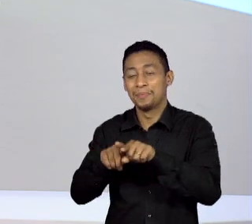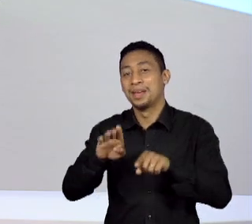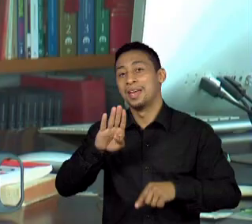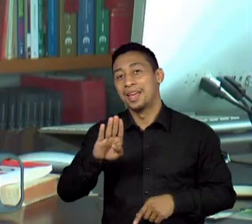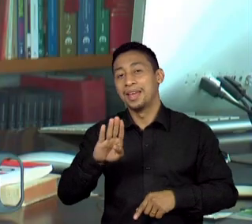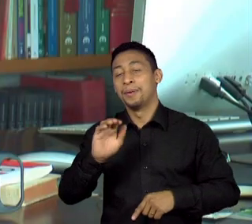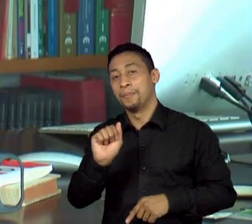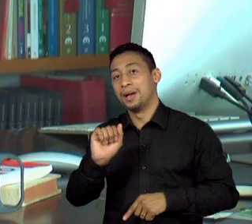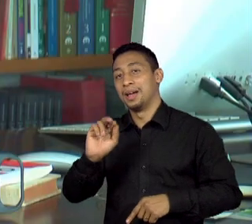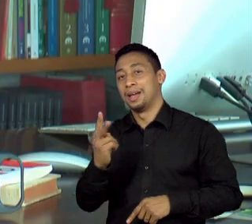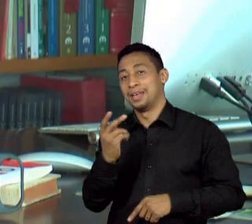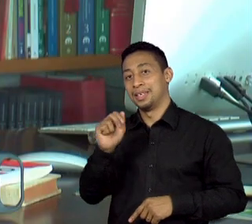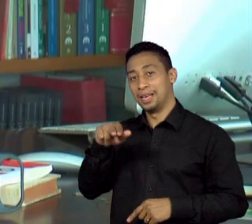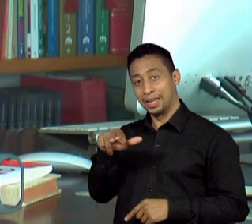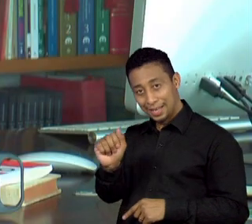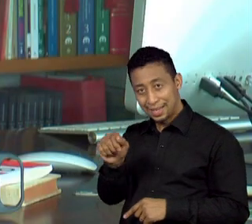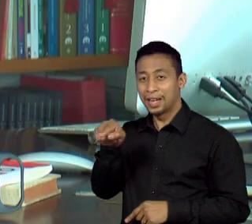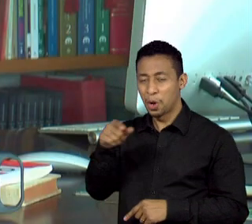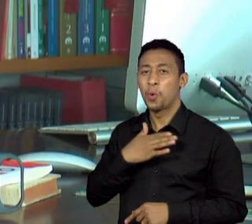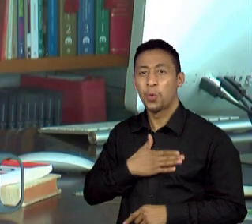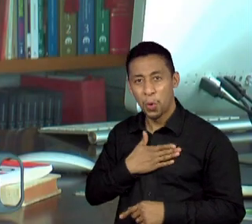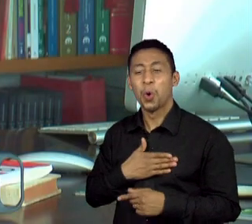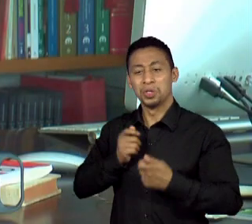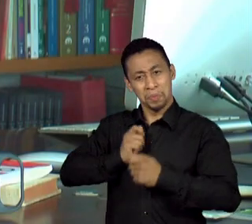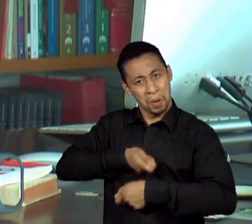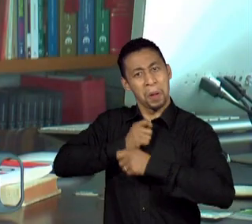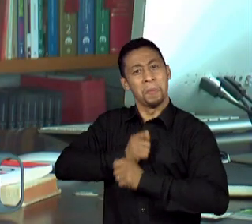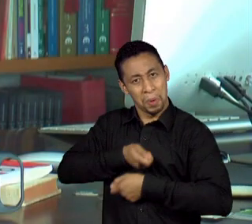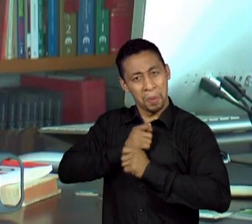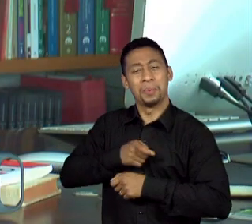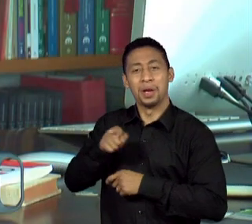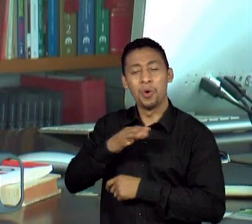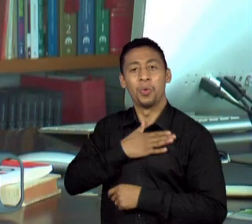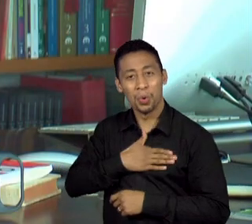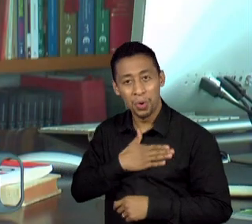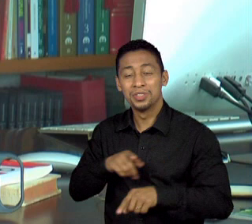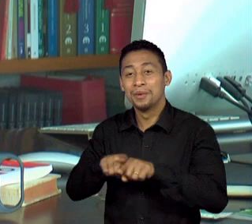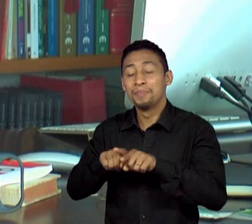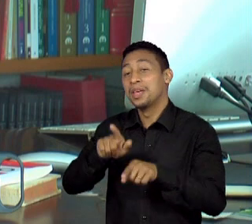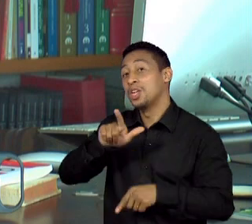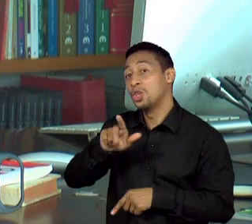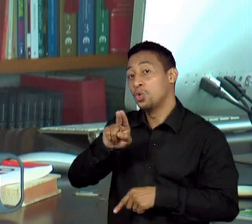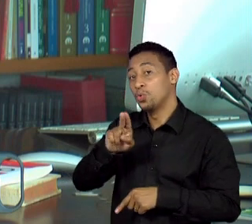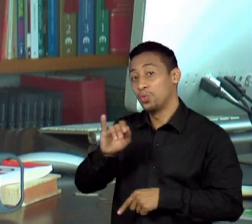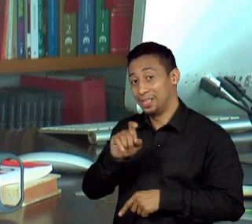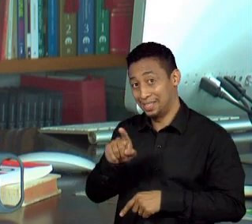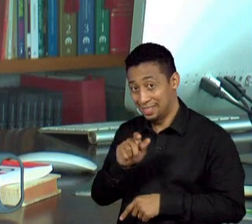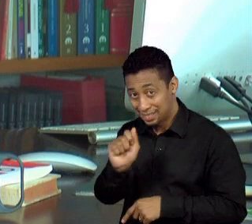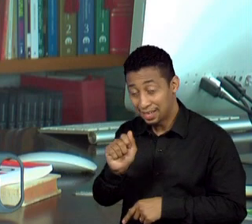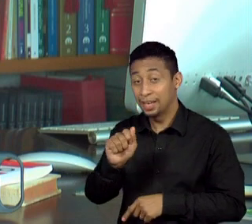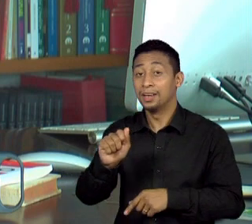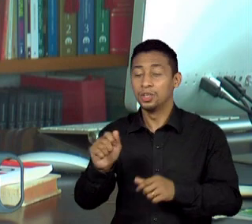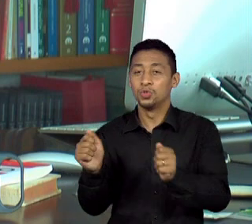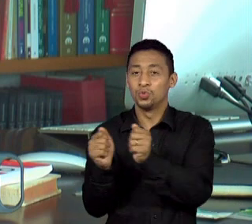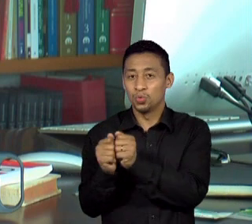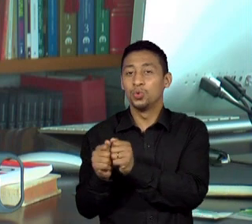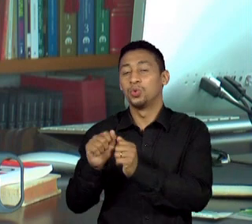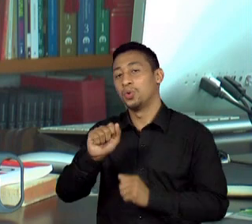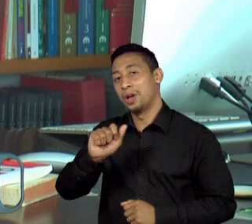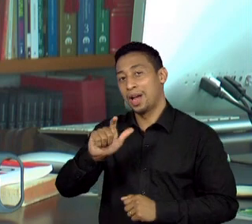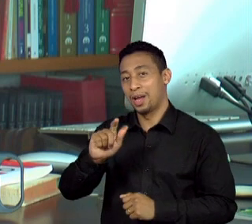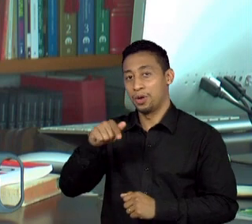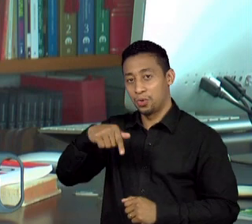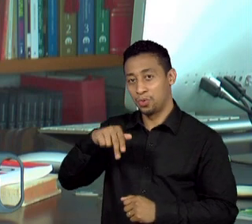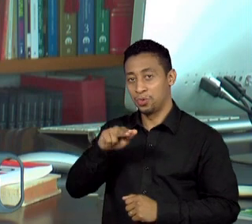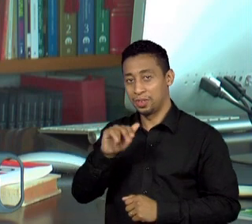uma banda incrível. Luísa e os Alquimistas é uma banda, acho que do Rio Grande do Norte, muito interessante. Eu não tenho preconceito nenhum de música, eu gosto de